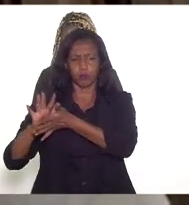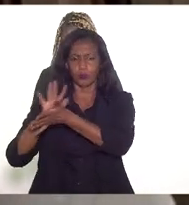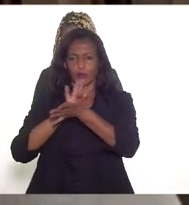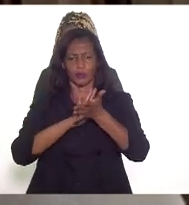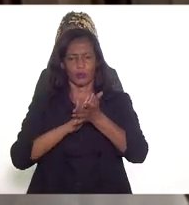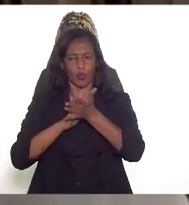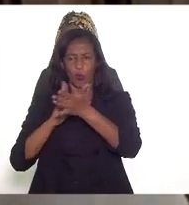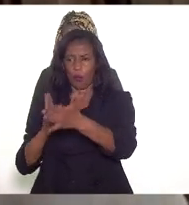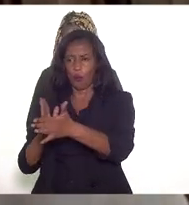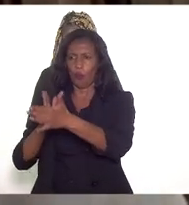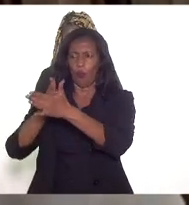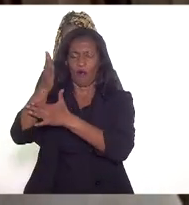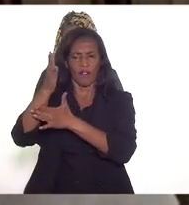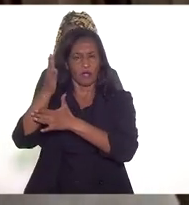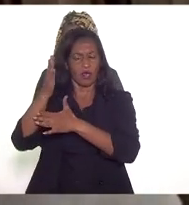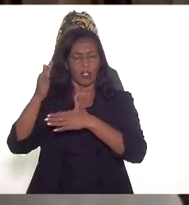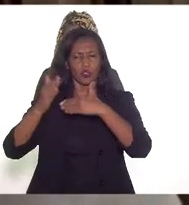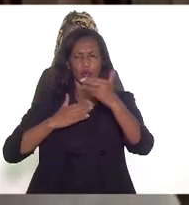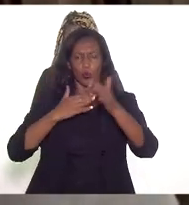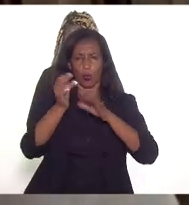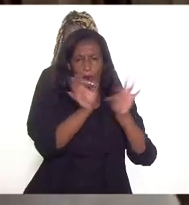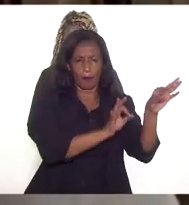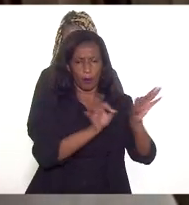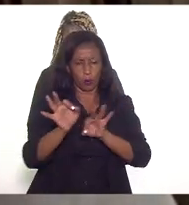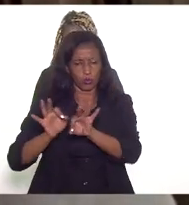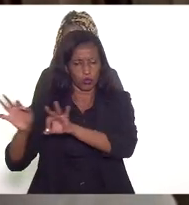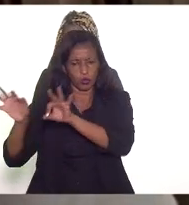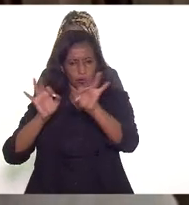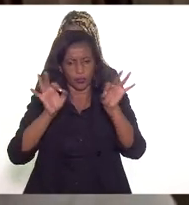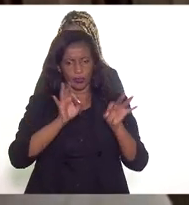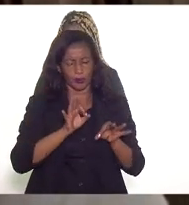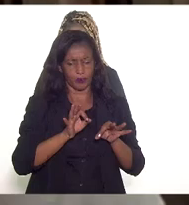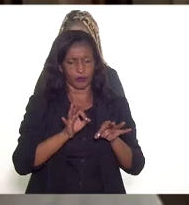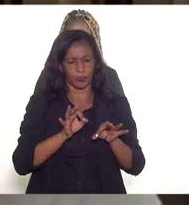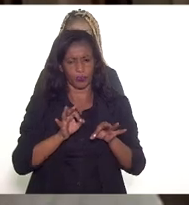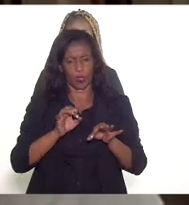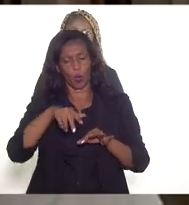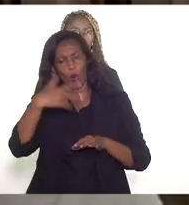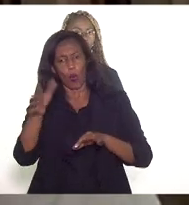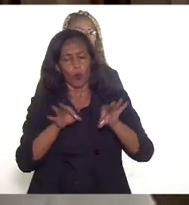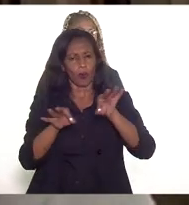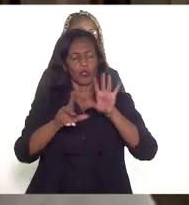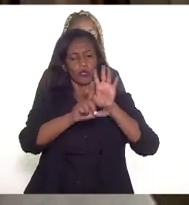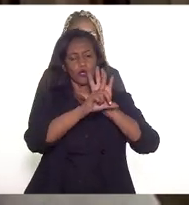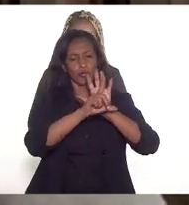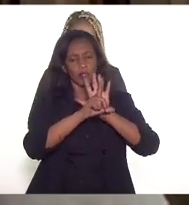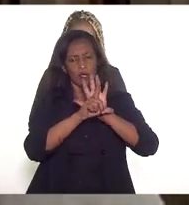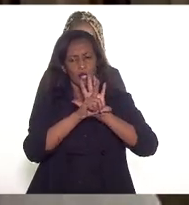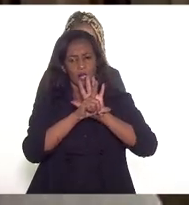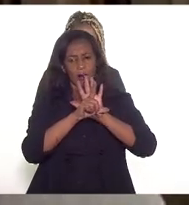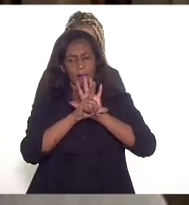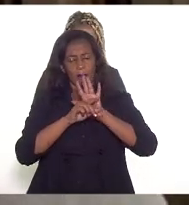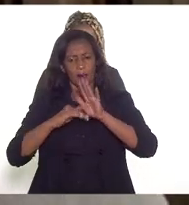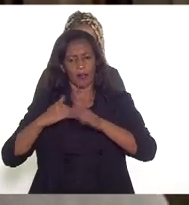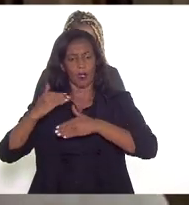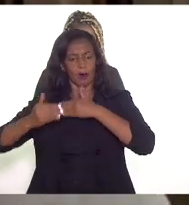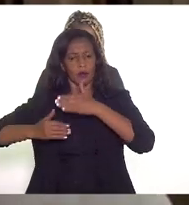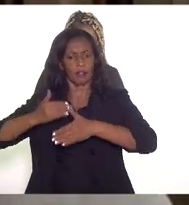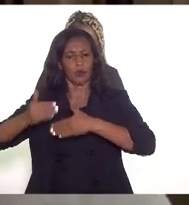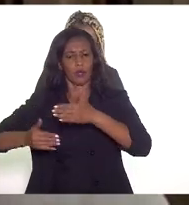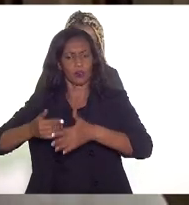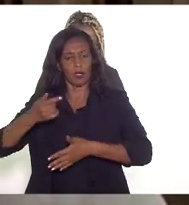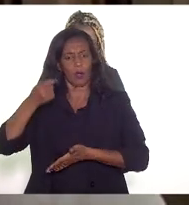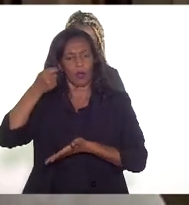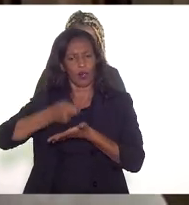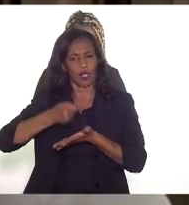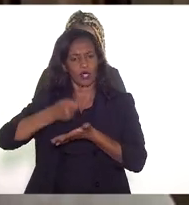o avançar de qualquer plano, projeto ou projeto de lei para adequação ao regime